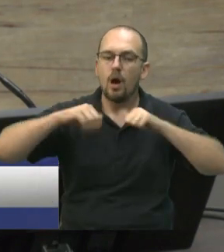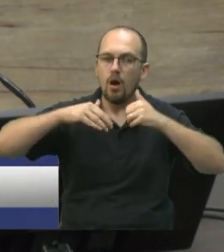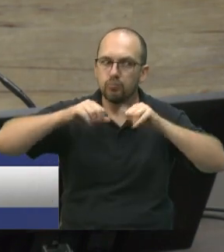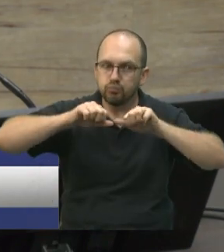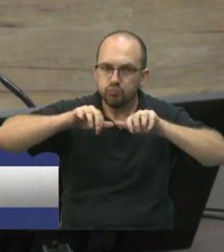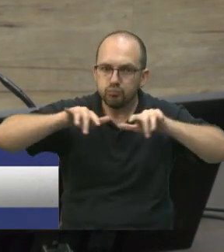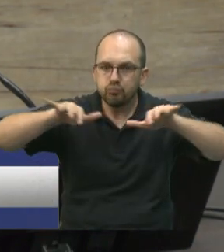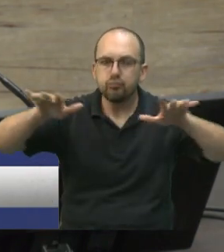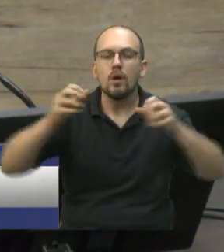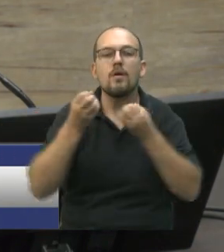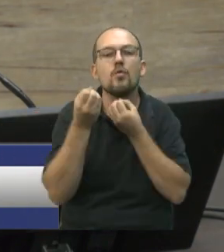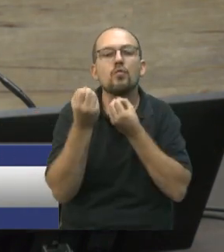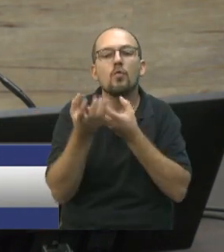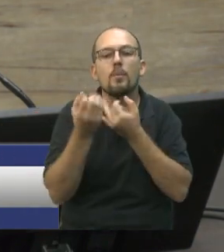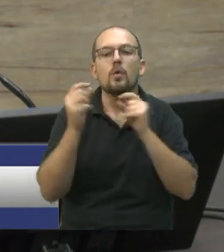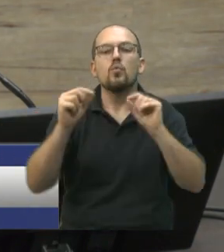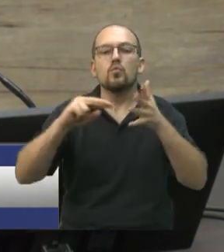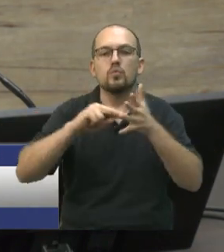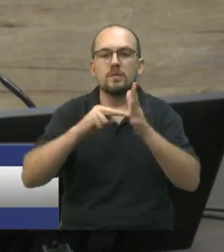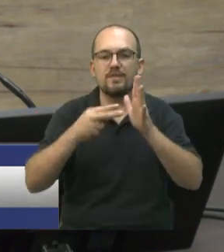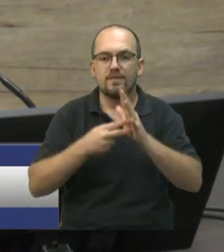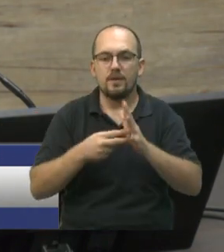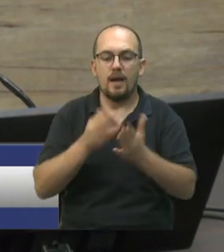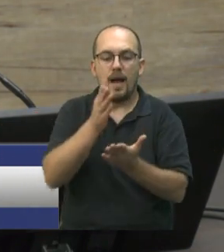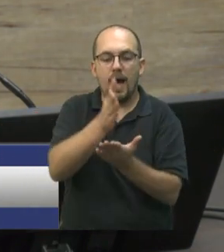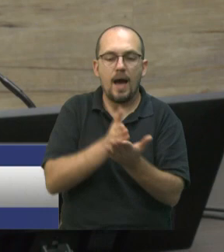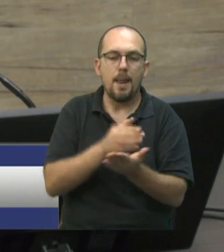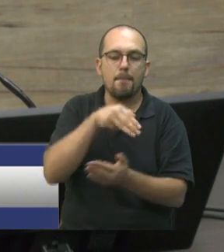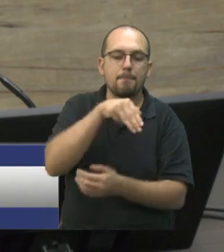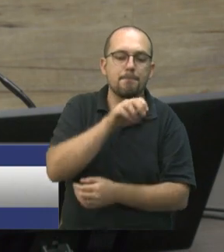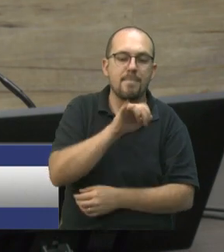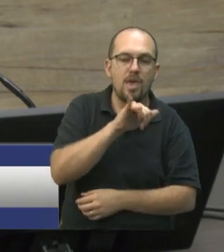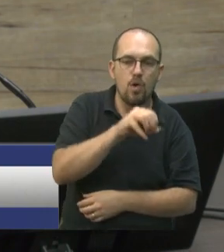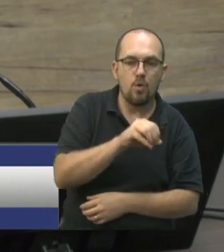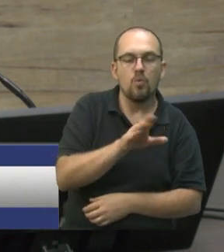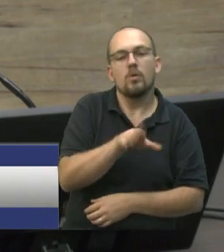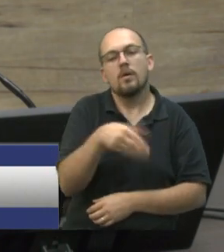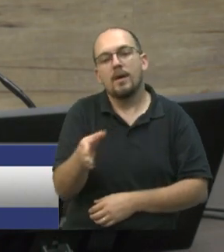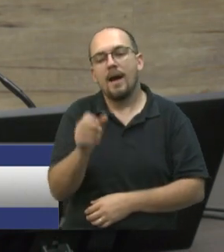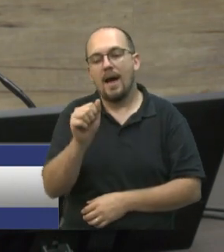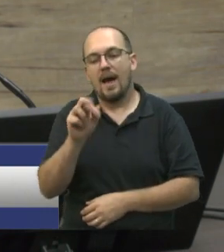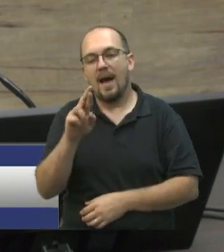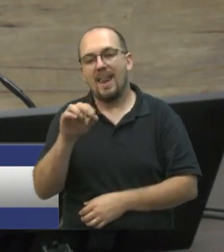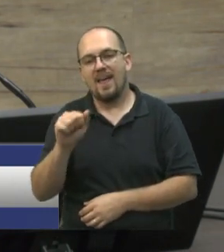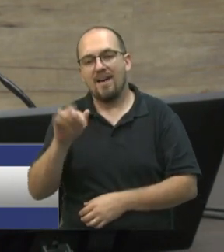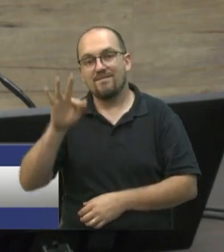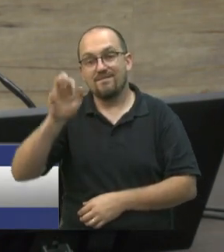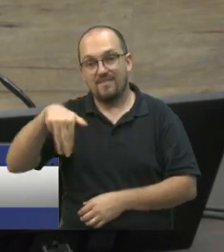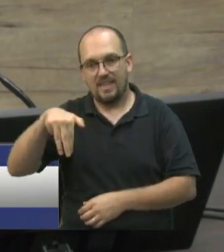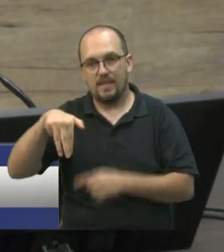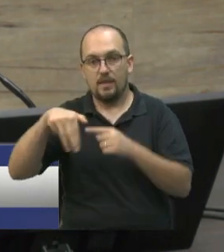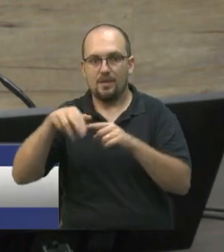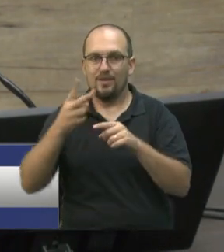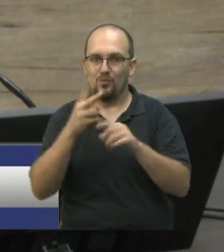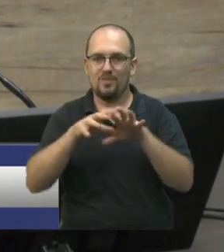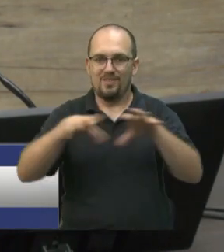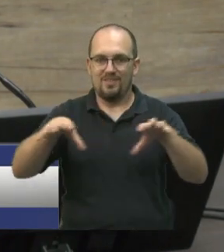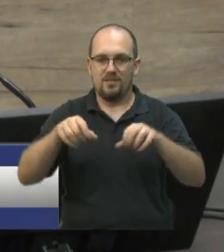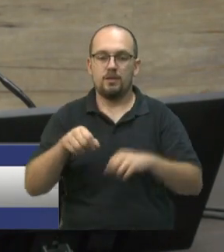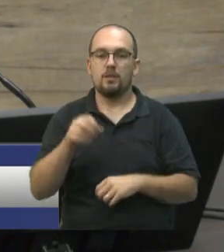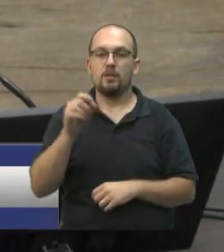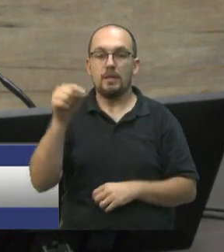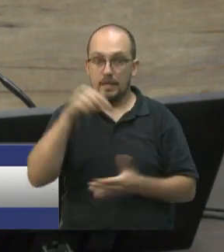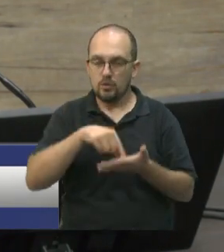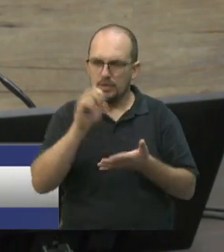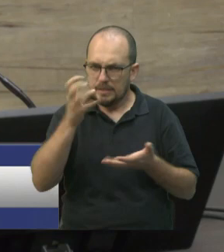a informação do que é área meio e área fim, porque é este que está dimensionado nos valores aqui. Se vocês quisessem, a